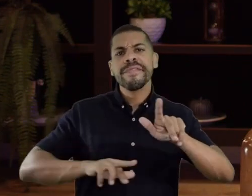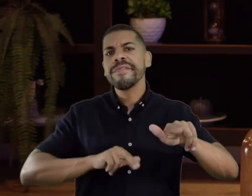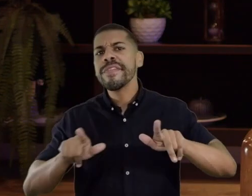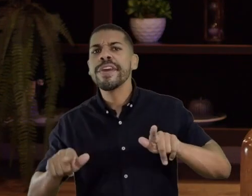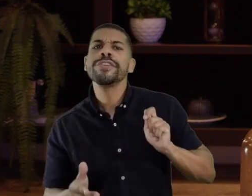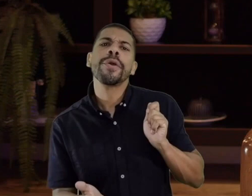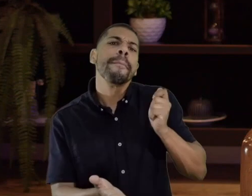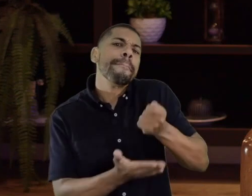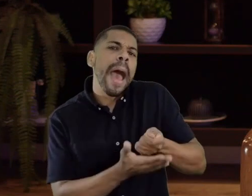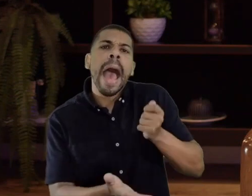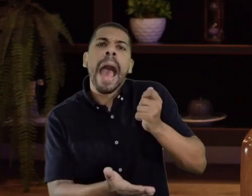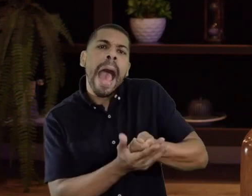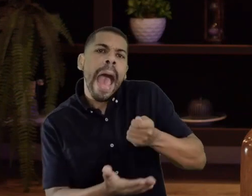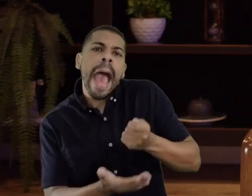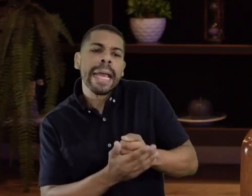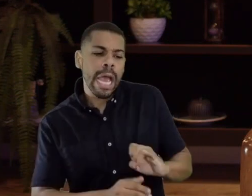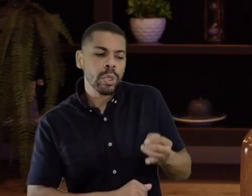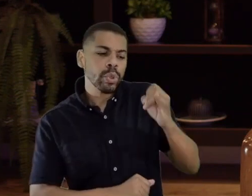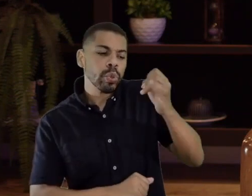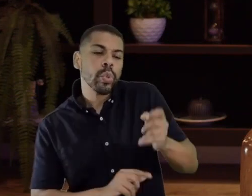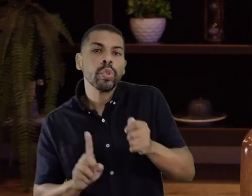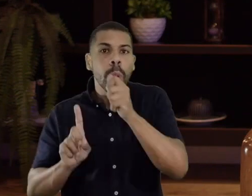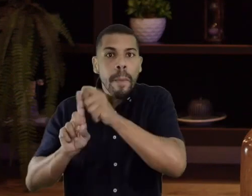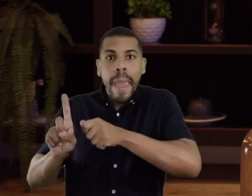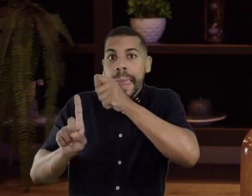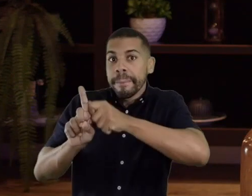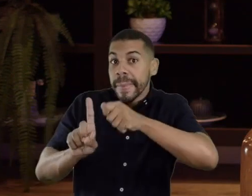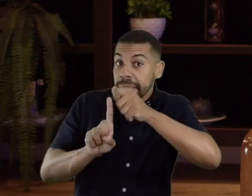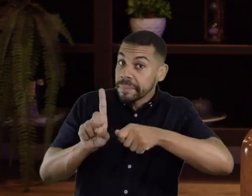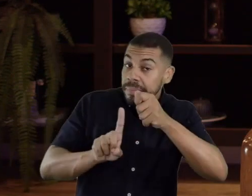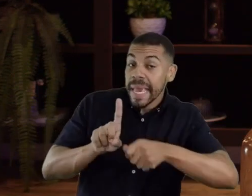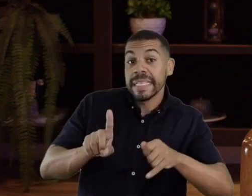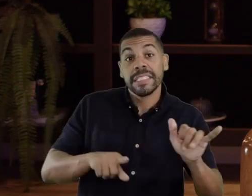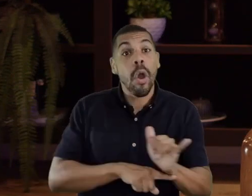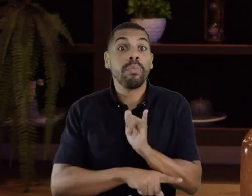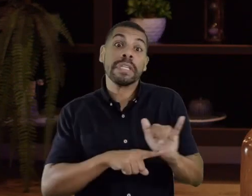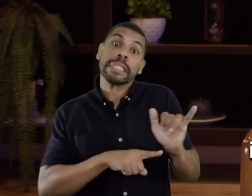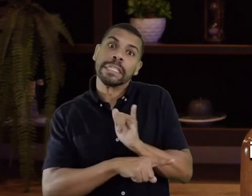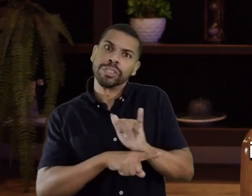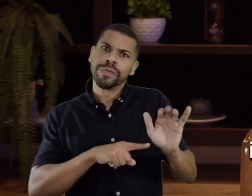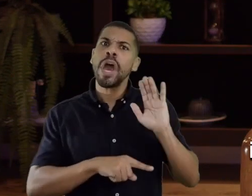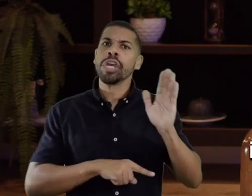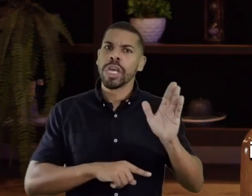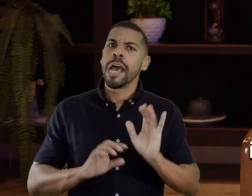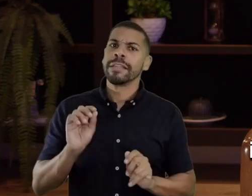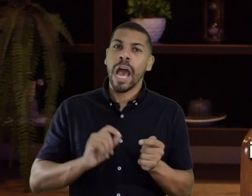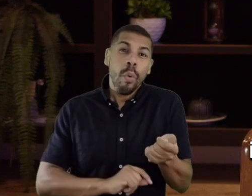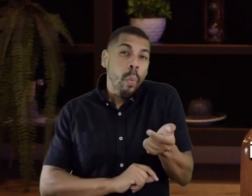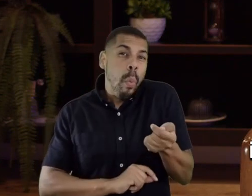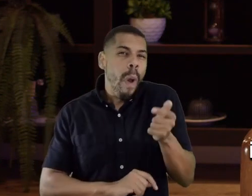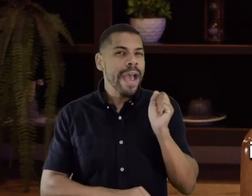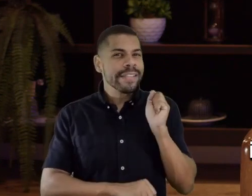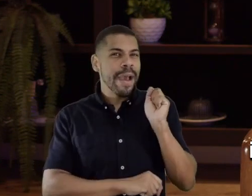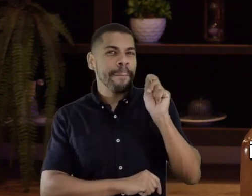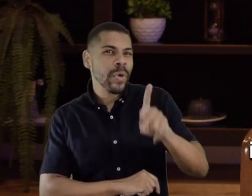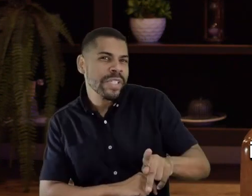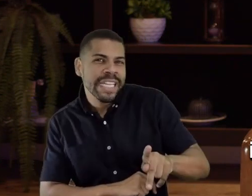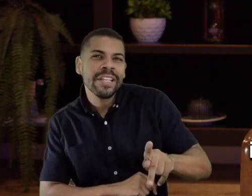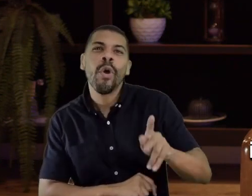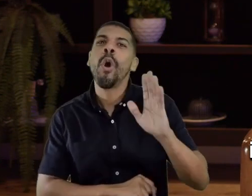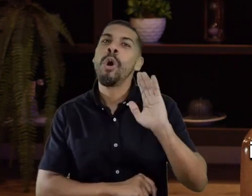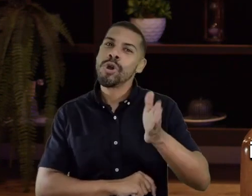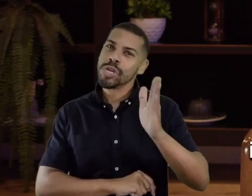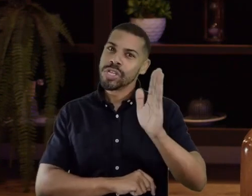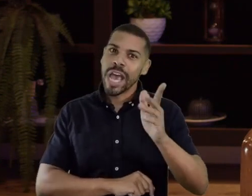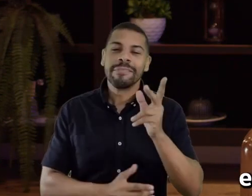diferentes no mercado Existem algumas que pagam juros mensalmente por exemplo Então isso é uma alternativa legal para quem investidor que já tá na aposentadoria